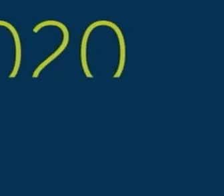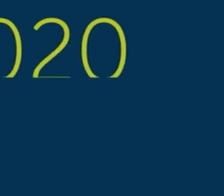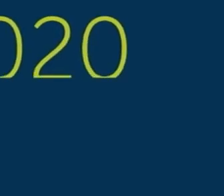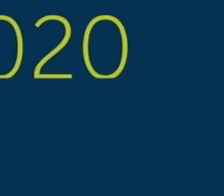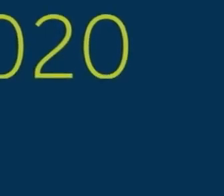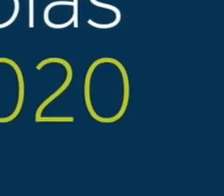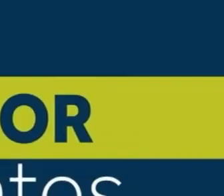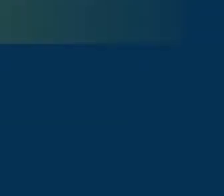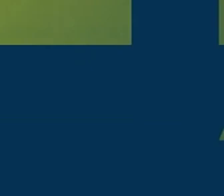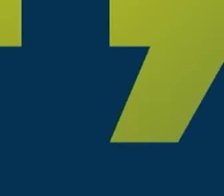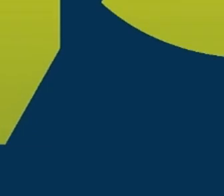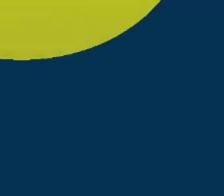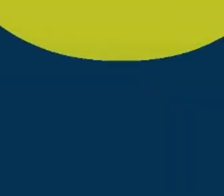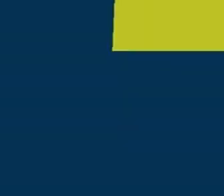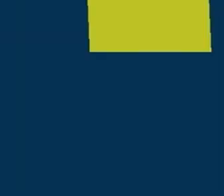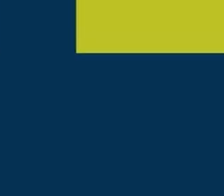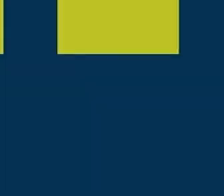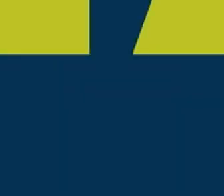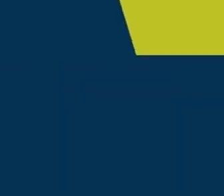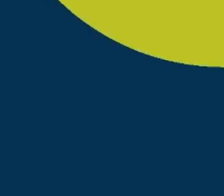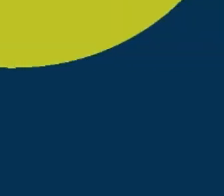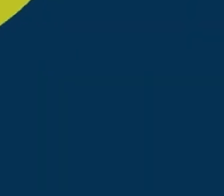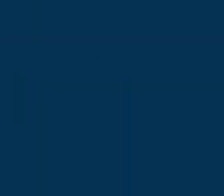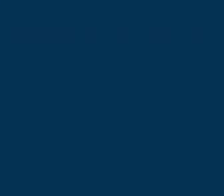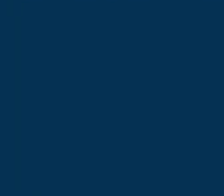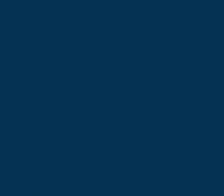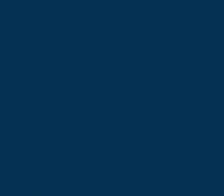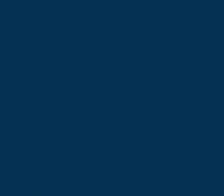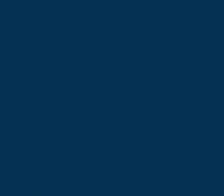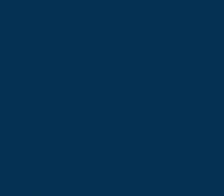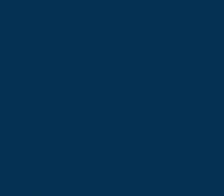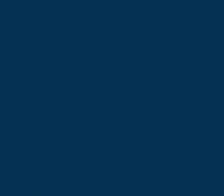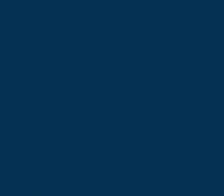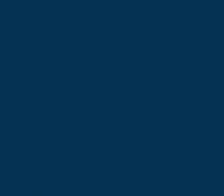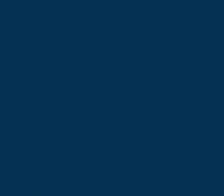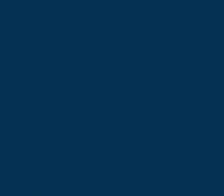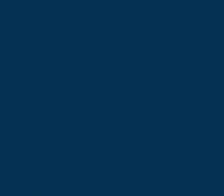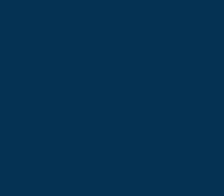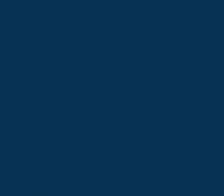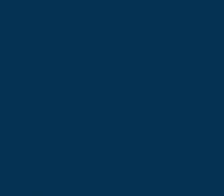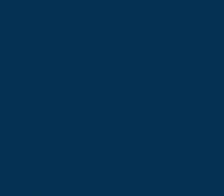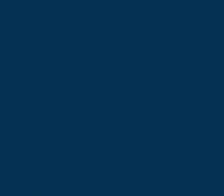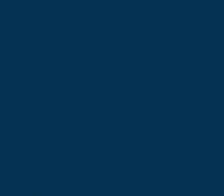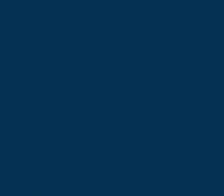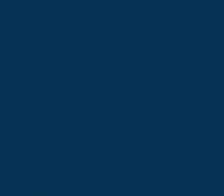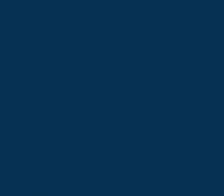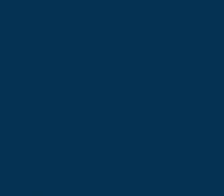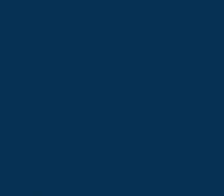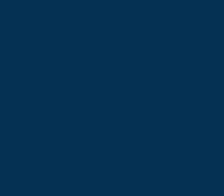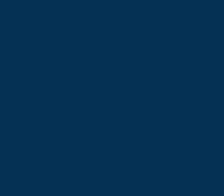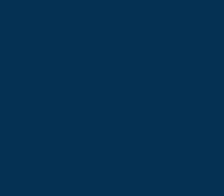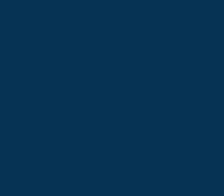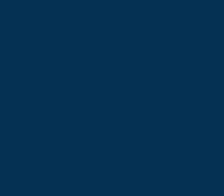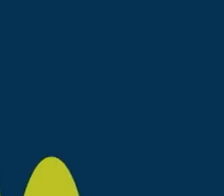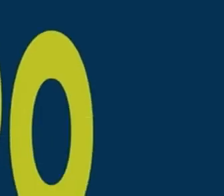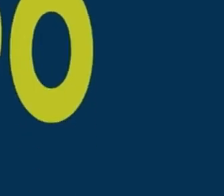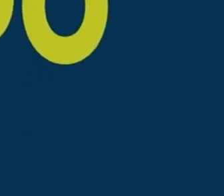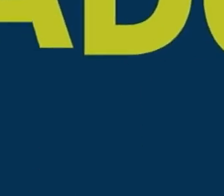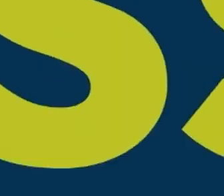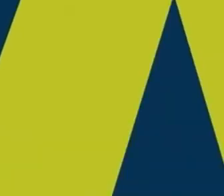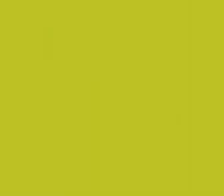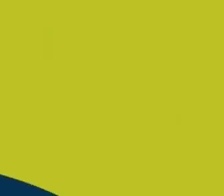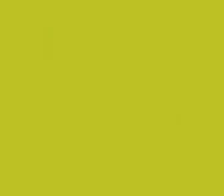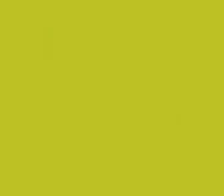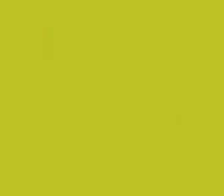em 2020. 1,38 milhão de jovens em idade escolar abandonaram os estudos no ano